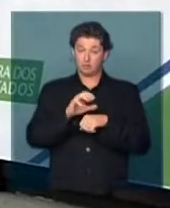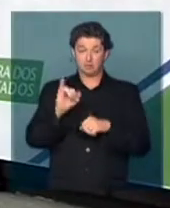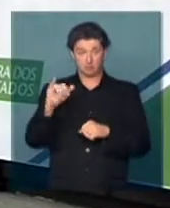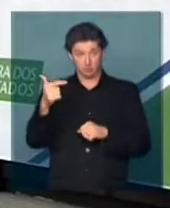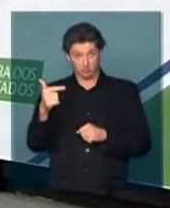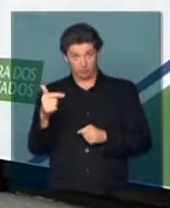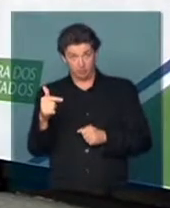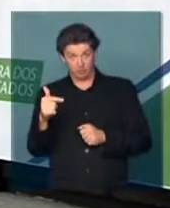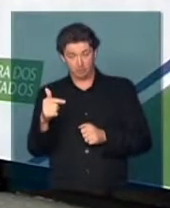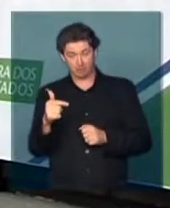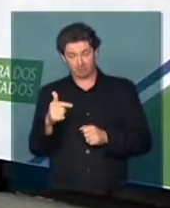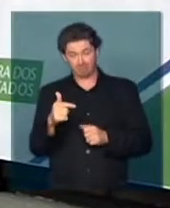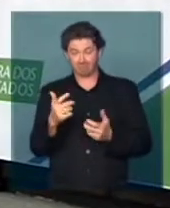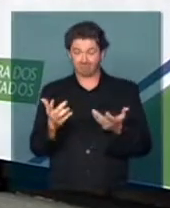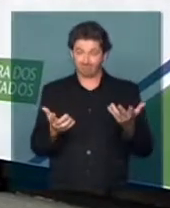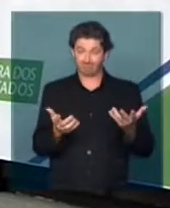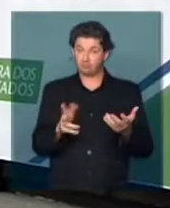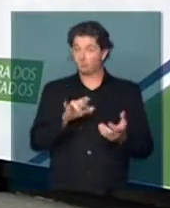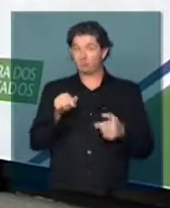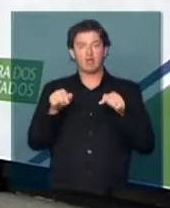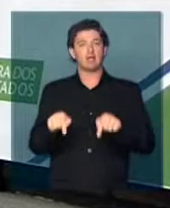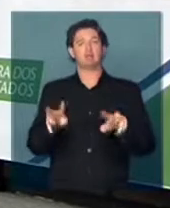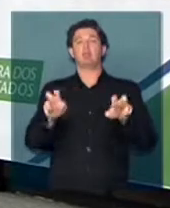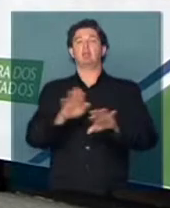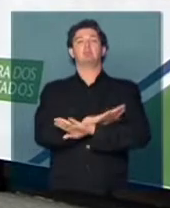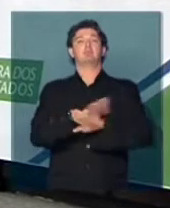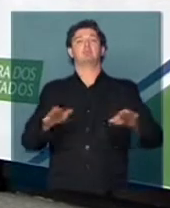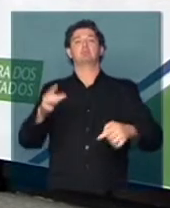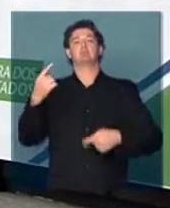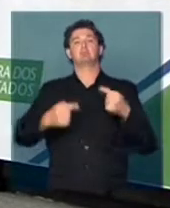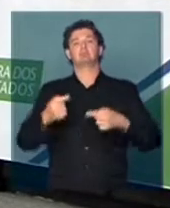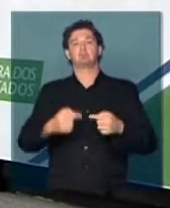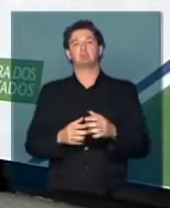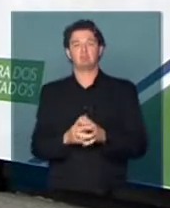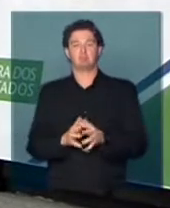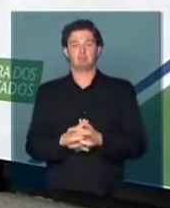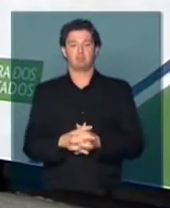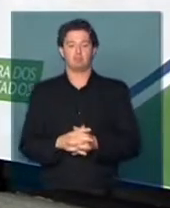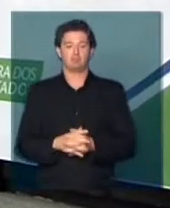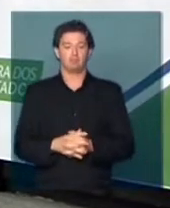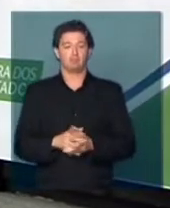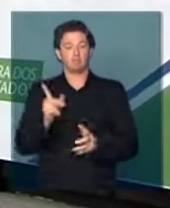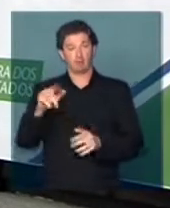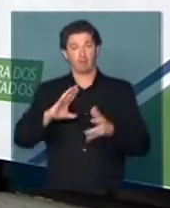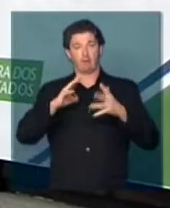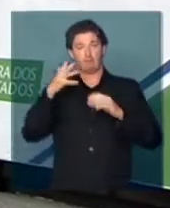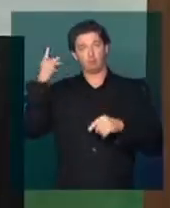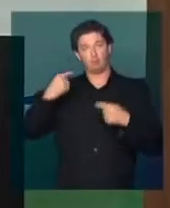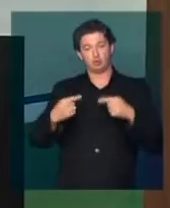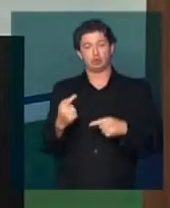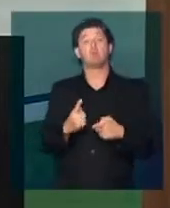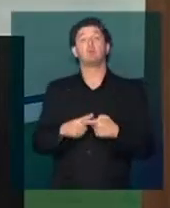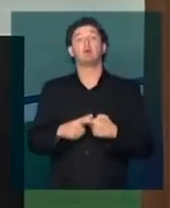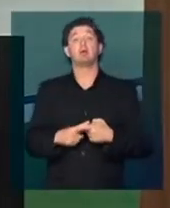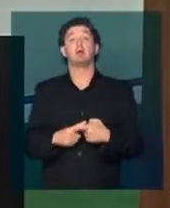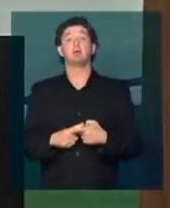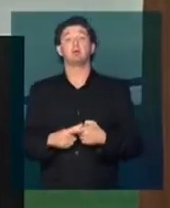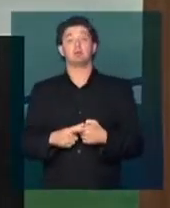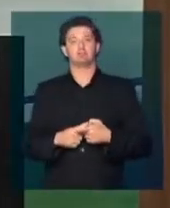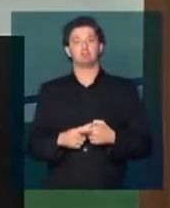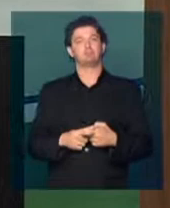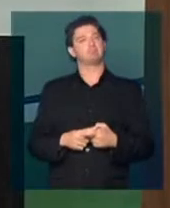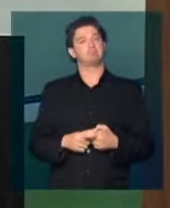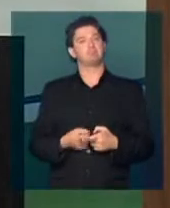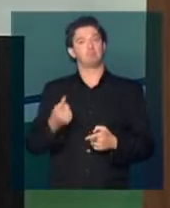não tiver naquele momento, será essa matéria que nós vamos deliberar nessa semana, que será a reforma política. Por quê? Porque